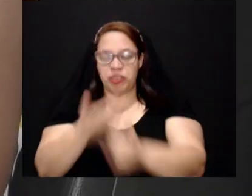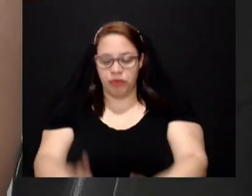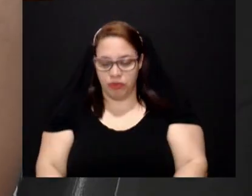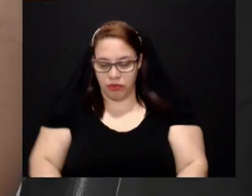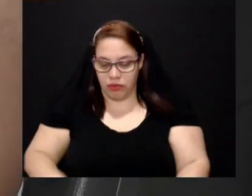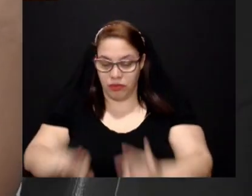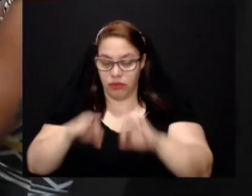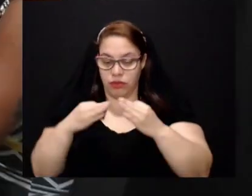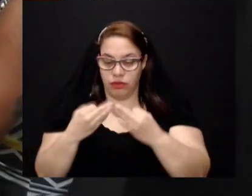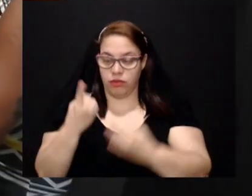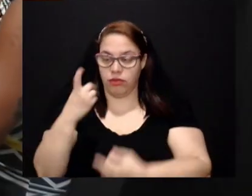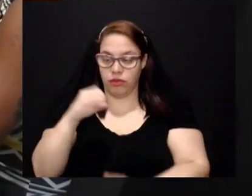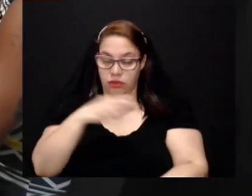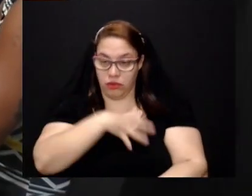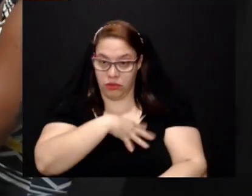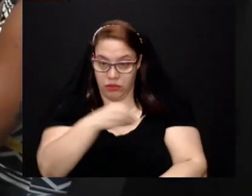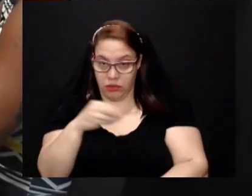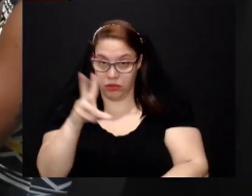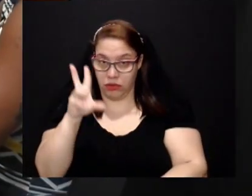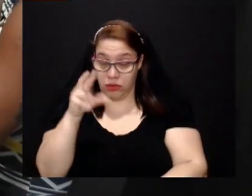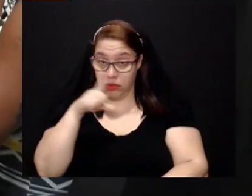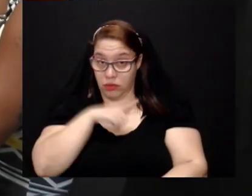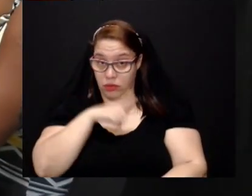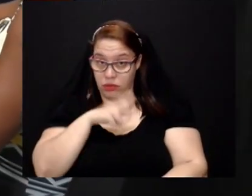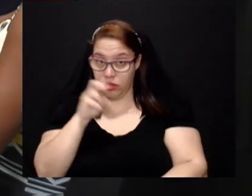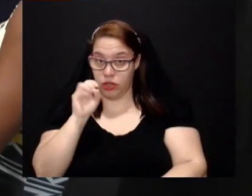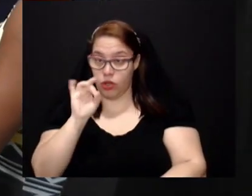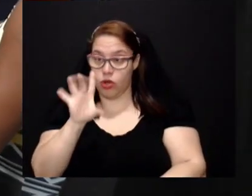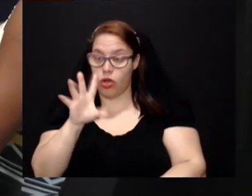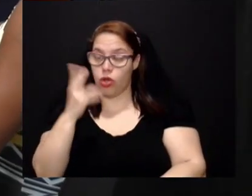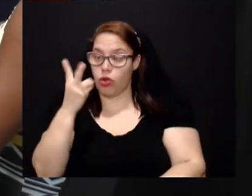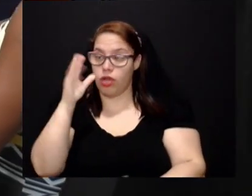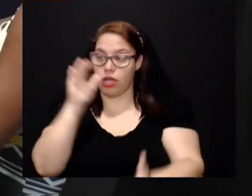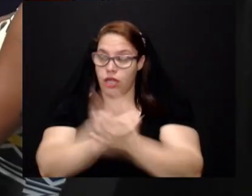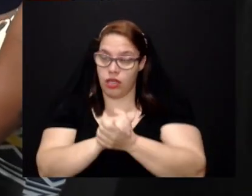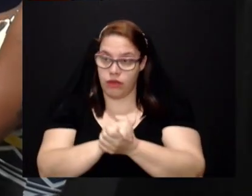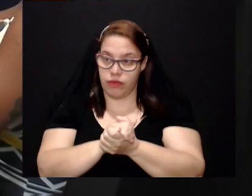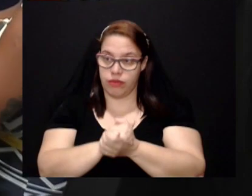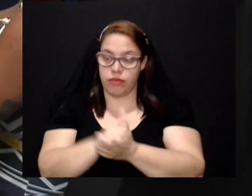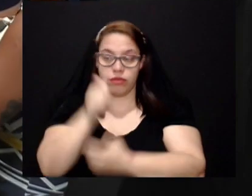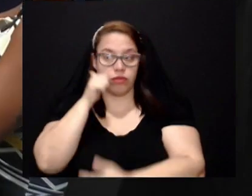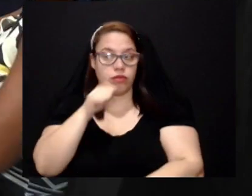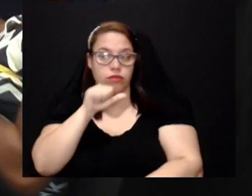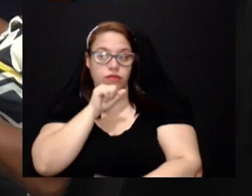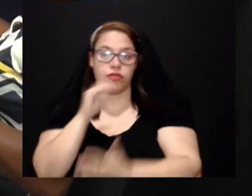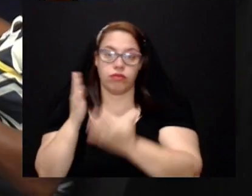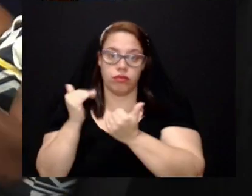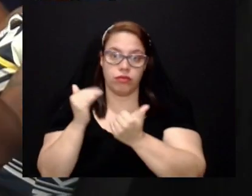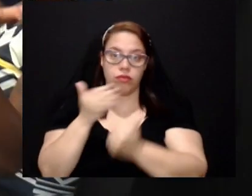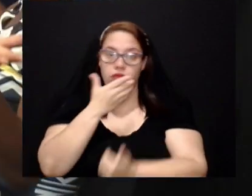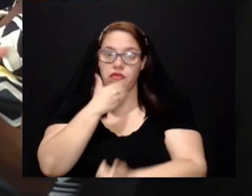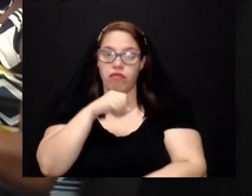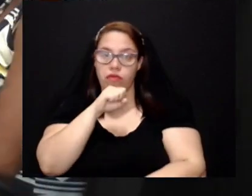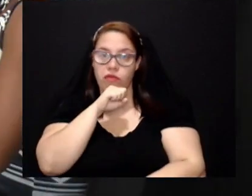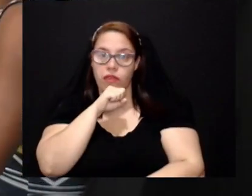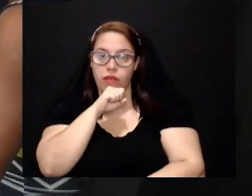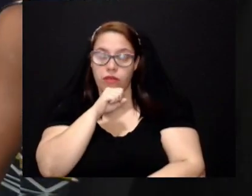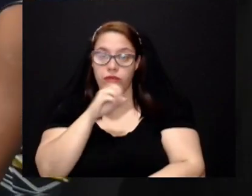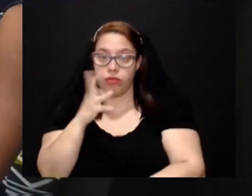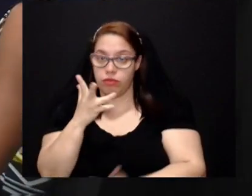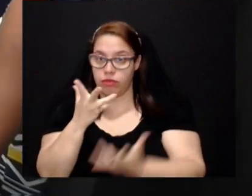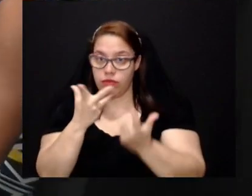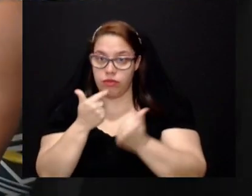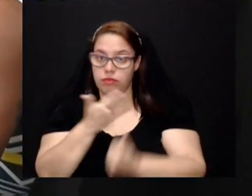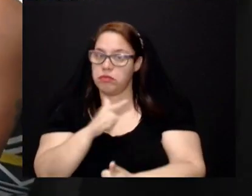filhos que a minha avó teve, só 2 casaram. A minha mãe, que é a caçula, meu pai também era uma pessoa maravilhosa, não tinha como